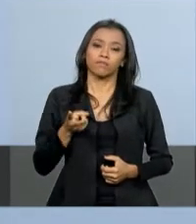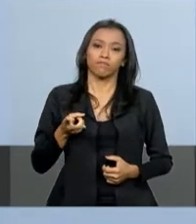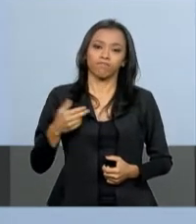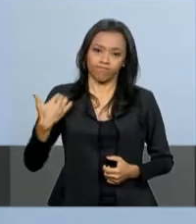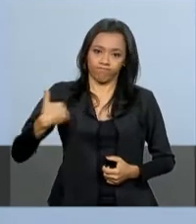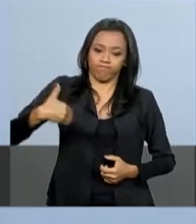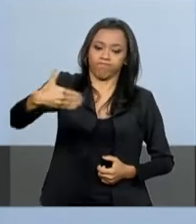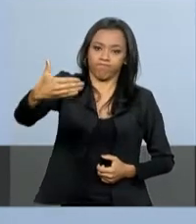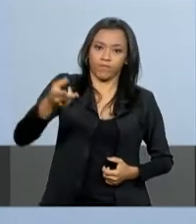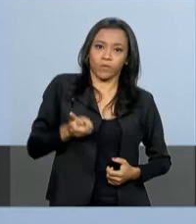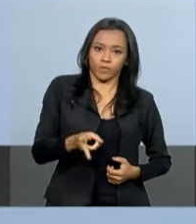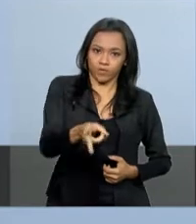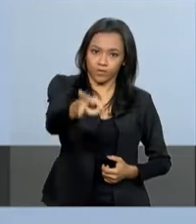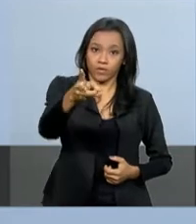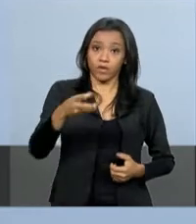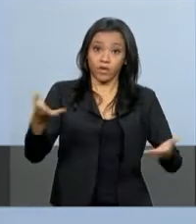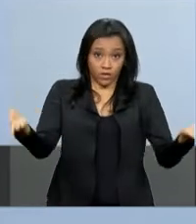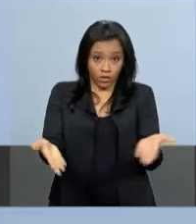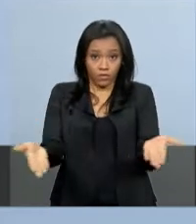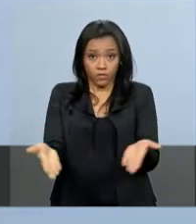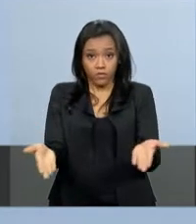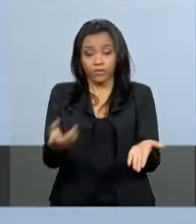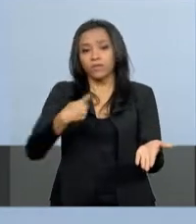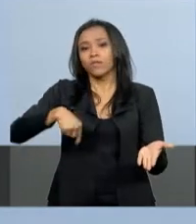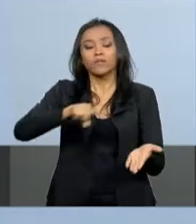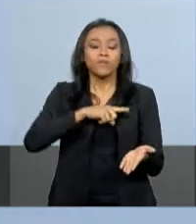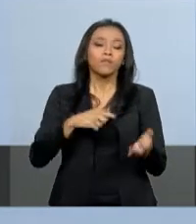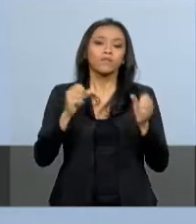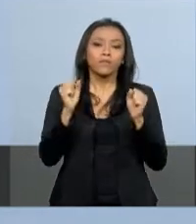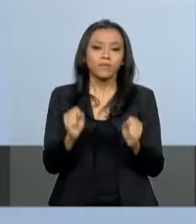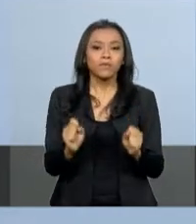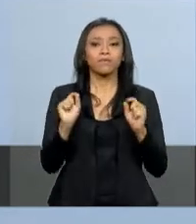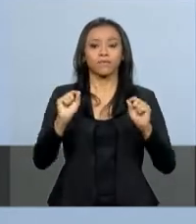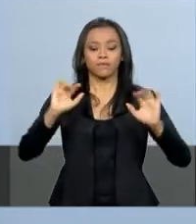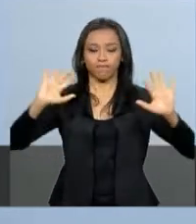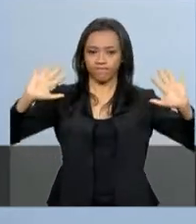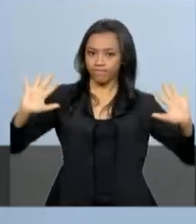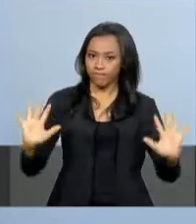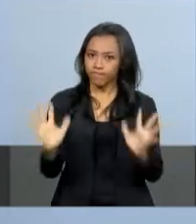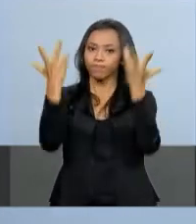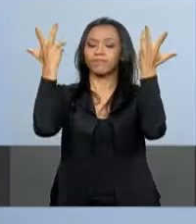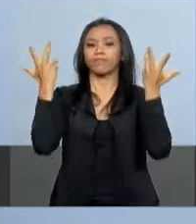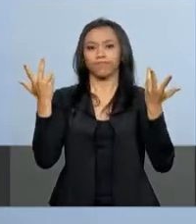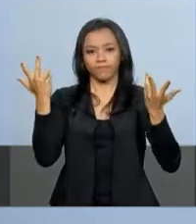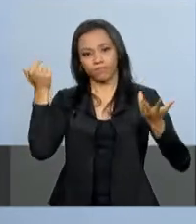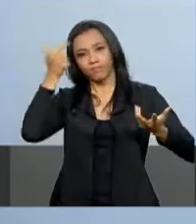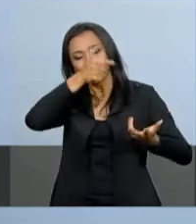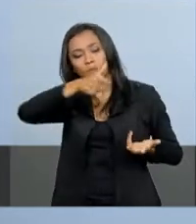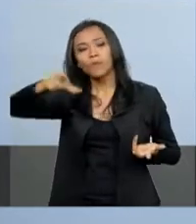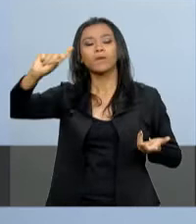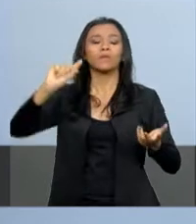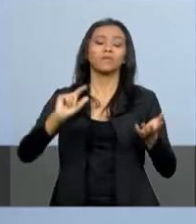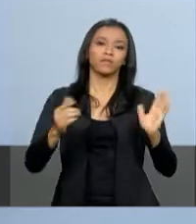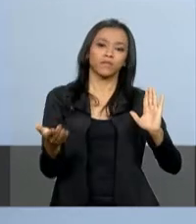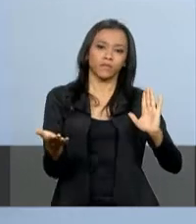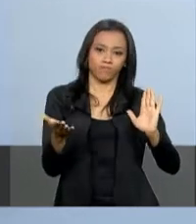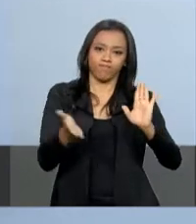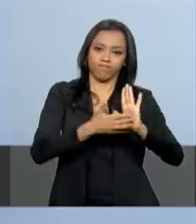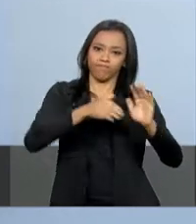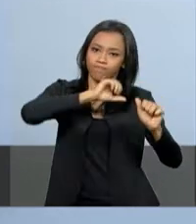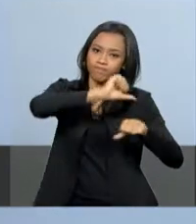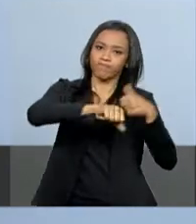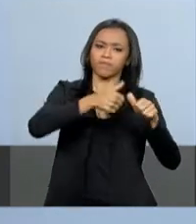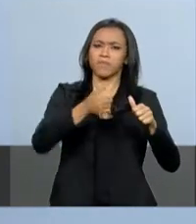pois hoje podemos naturalmente celebrar uma outra reforma menos